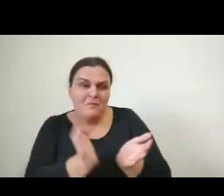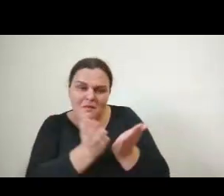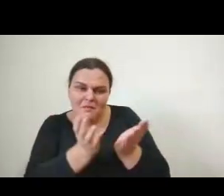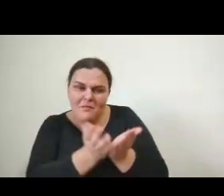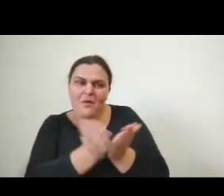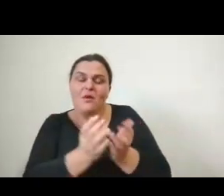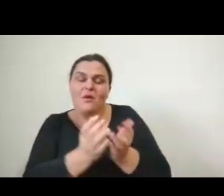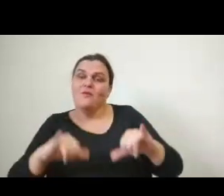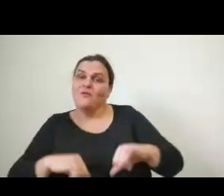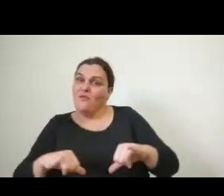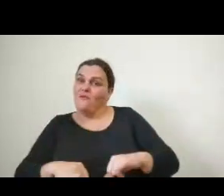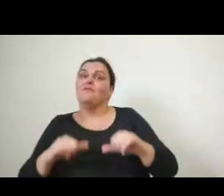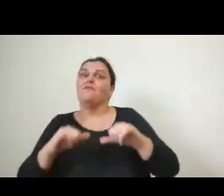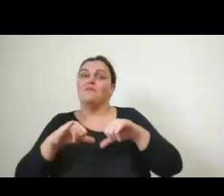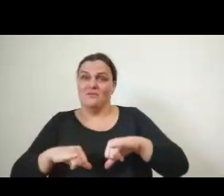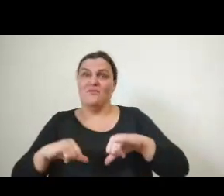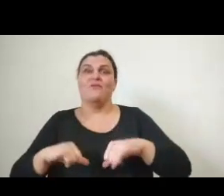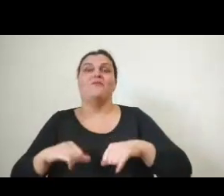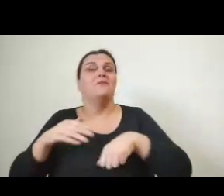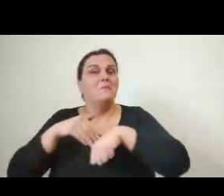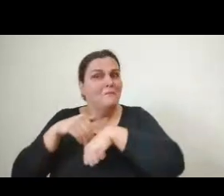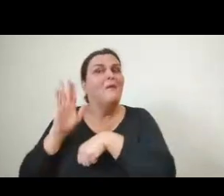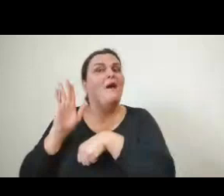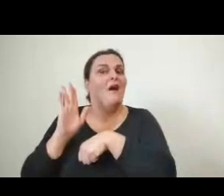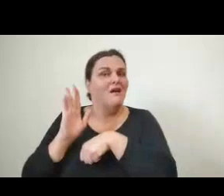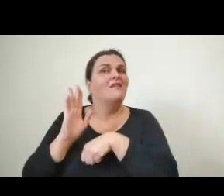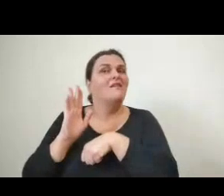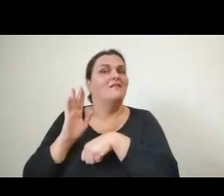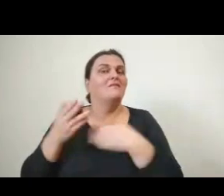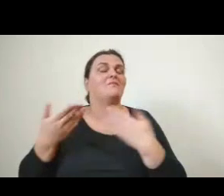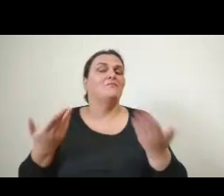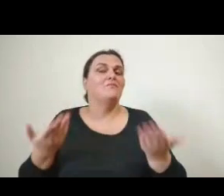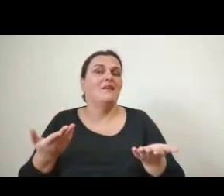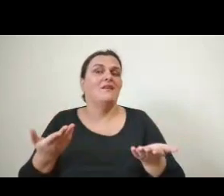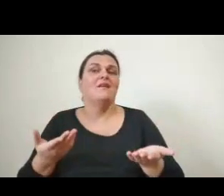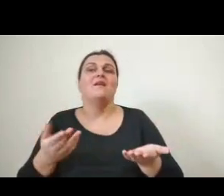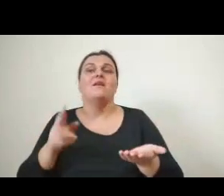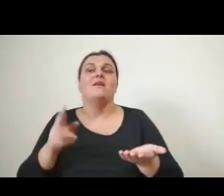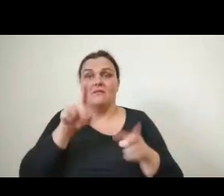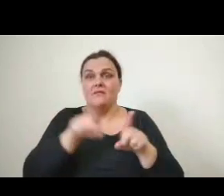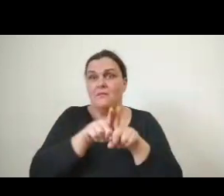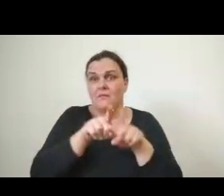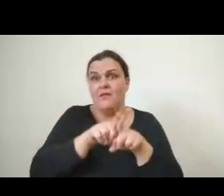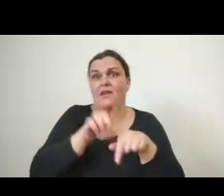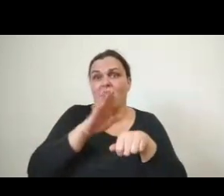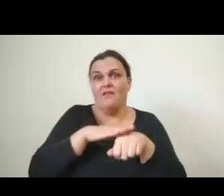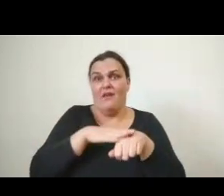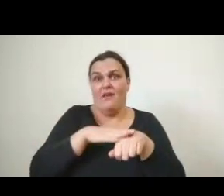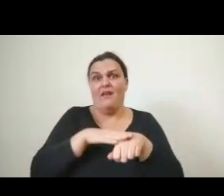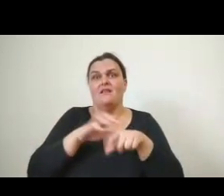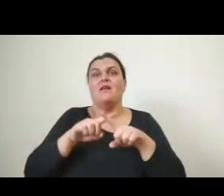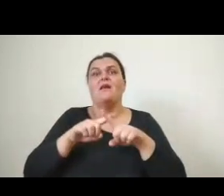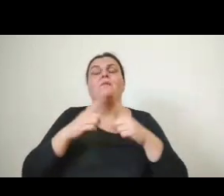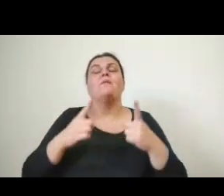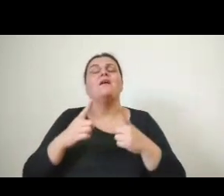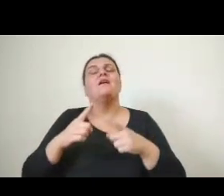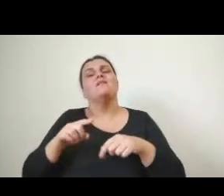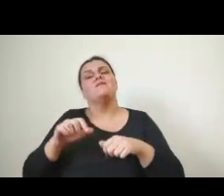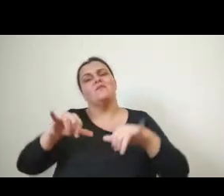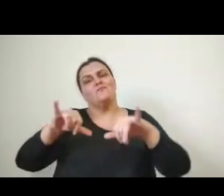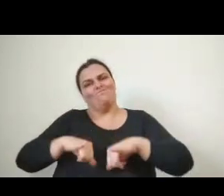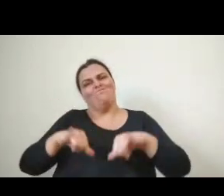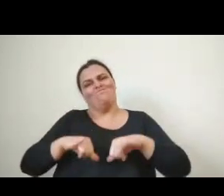que as pessoas com maior nível de renda. Isso é algo que até vai ficar talvez mais claro daqui a alguns